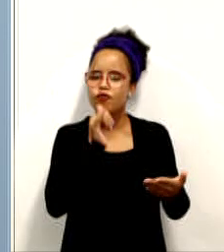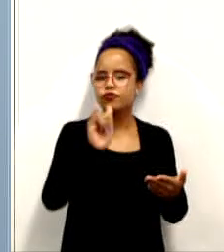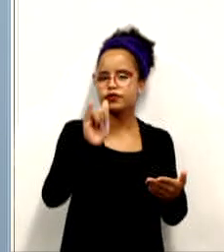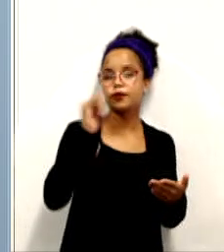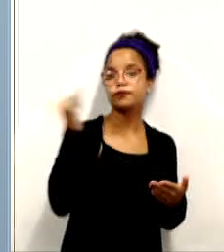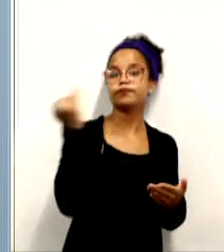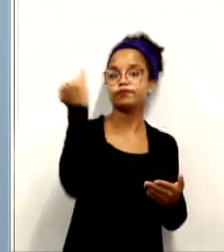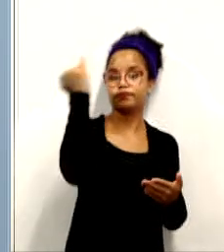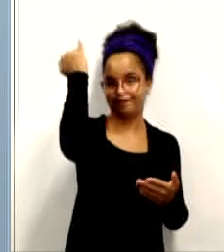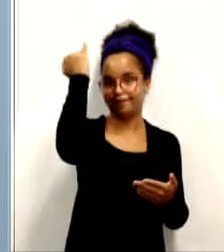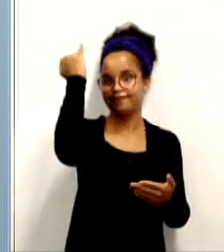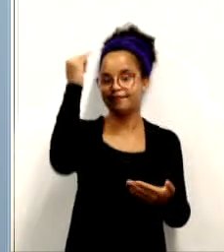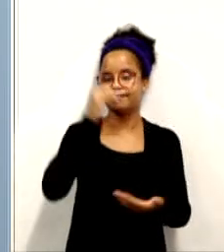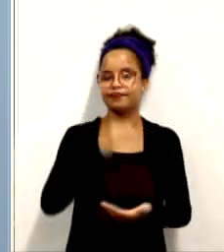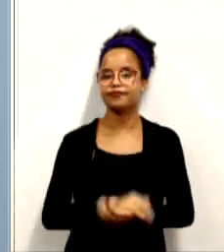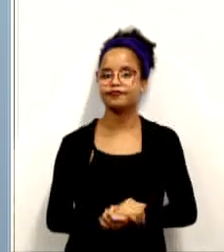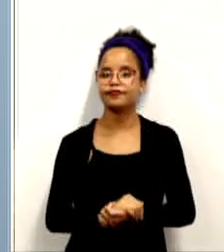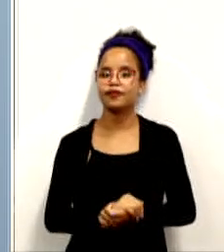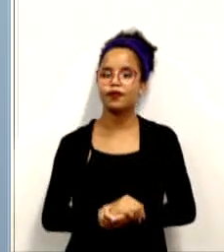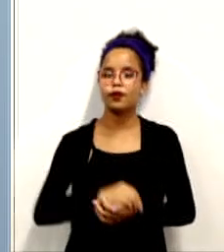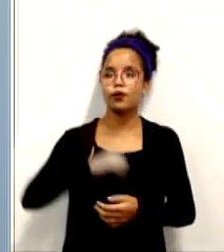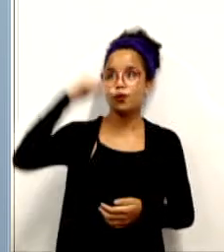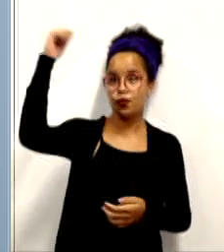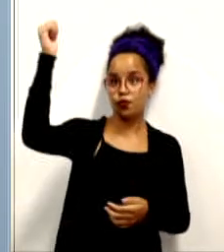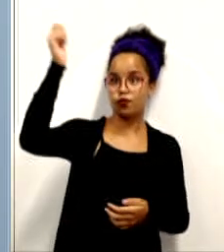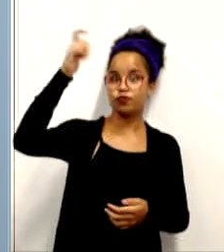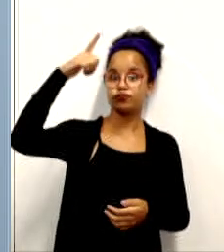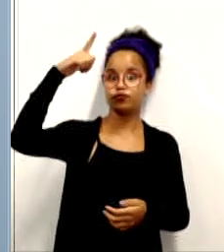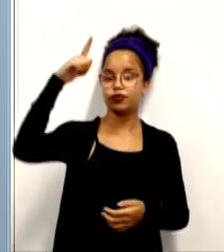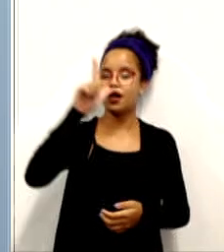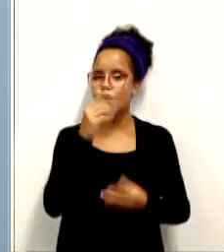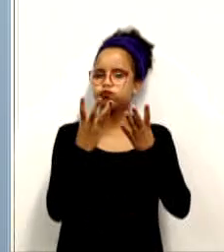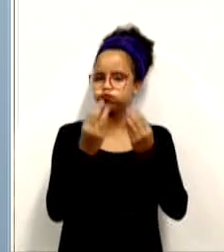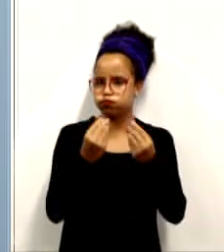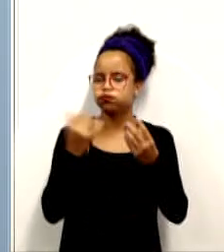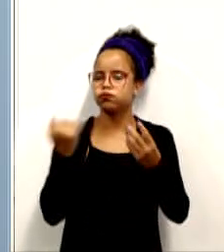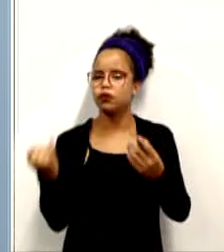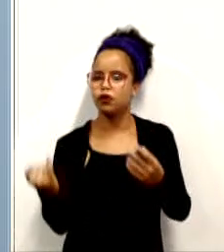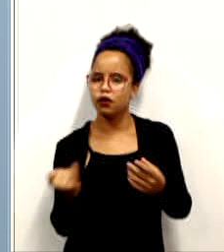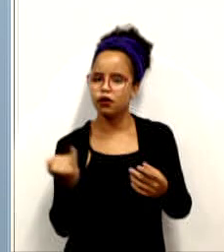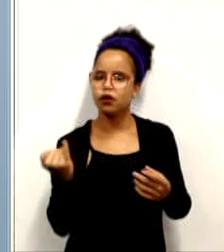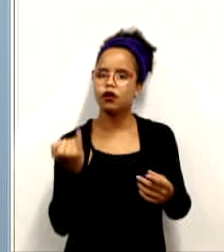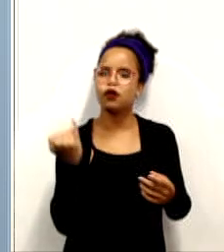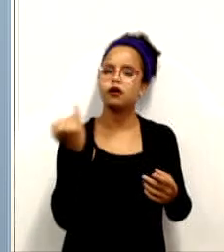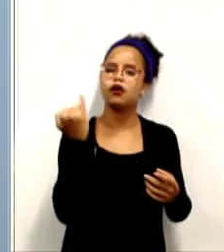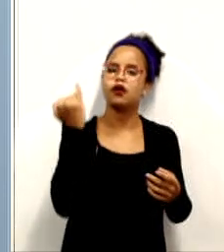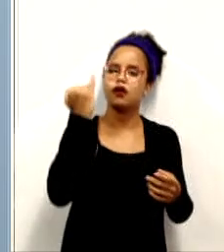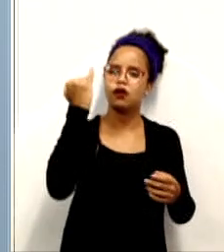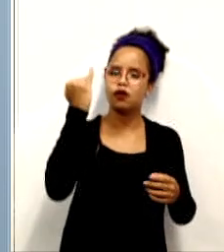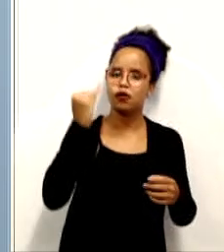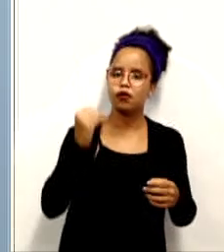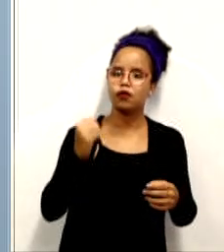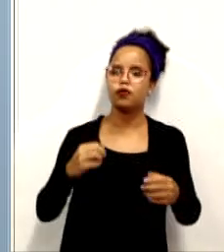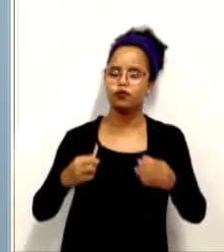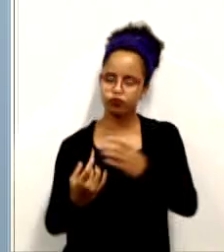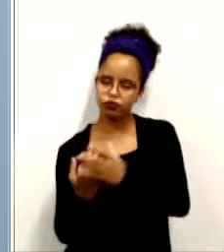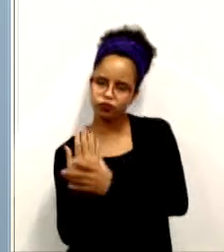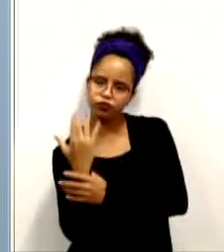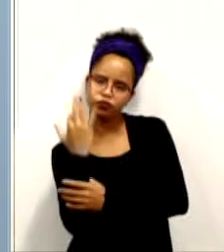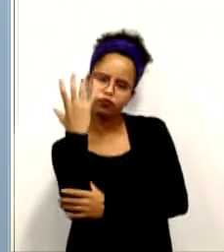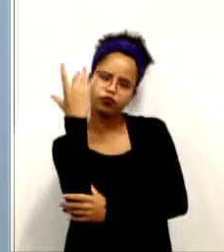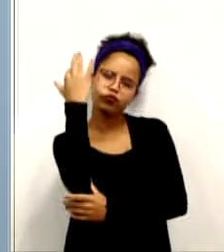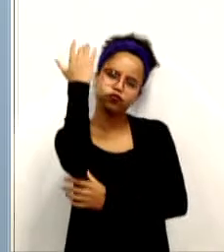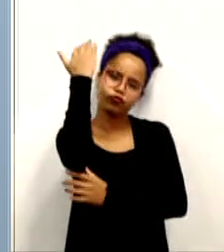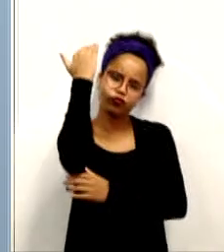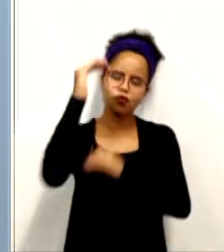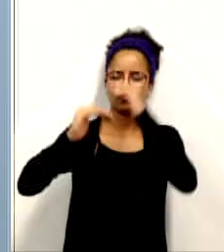A luz e a água são fatores fundamentais para o desenvolvimento das plantas, para os animais,